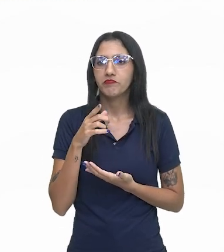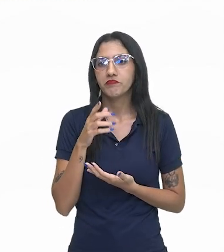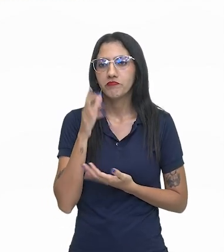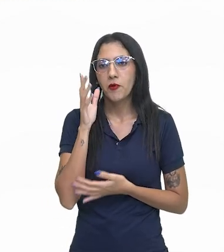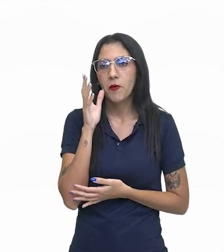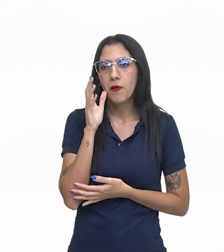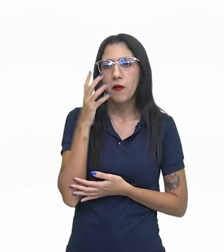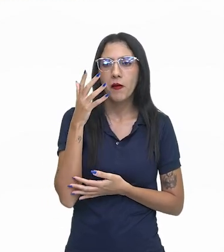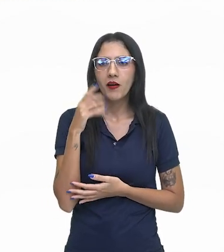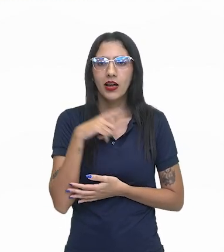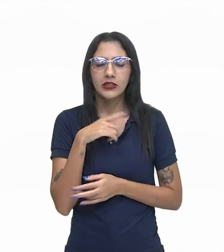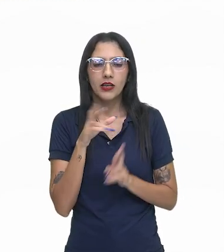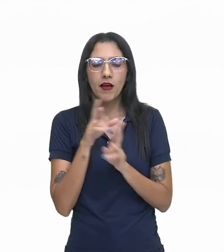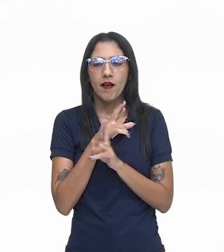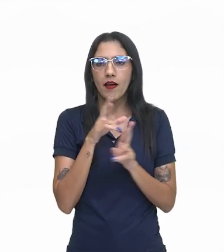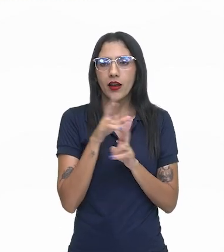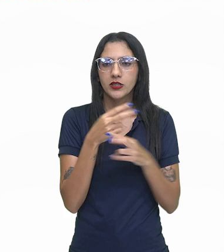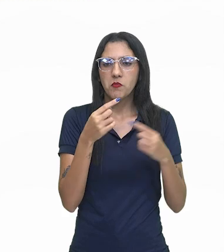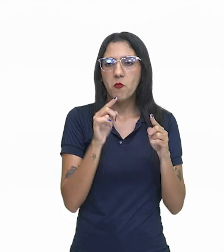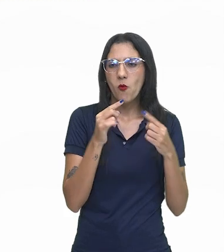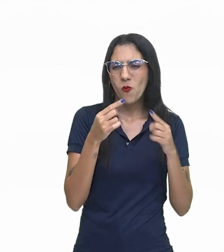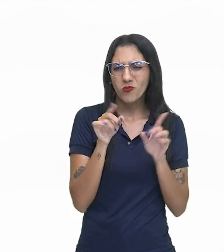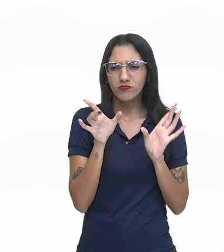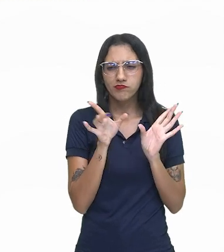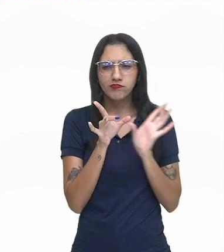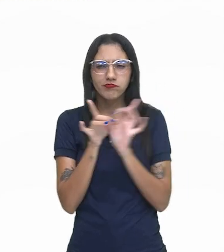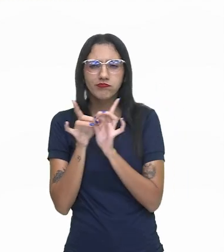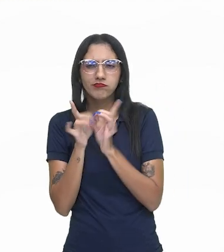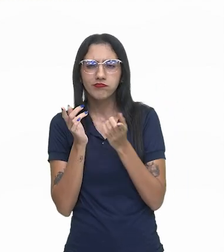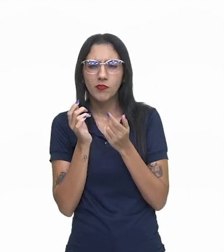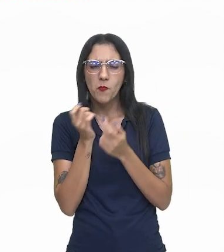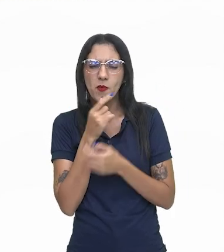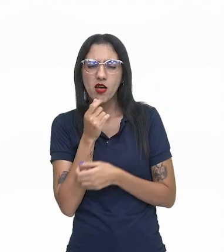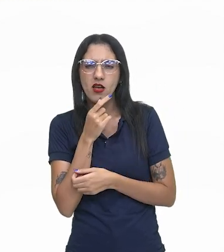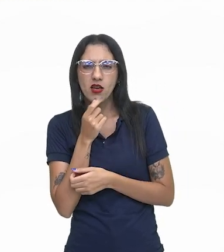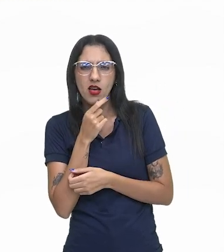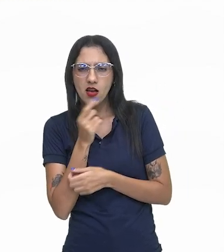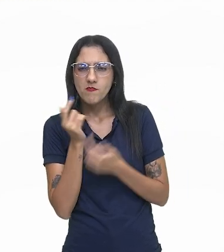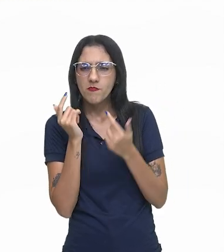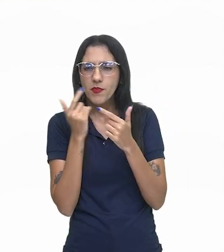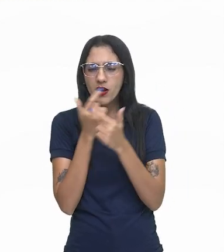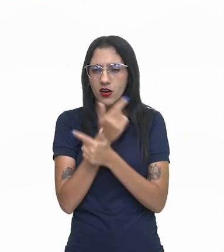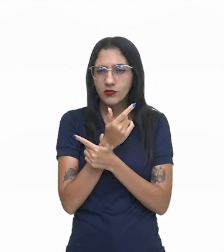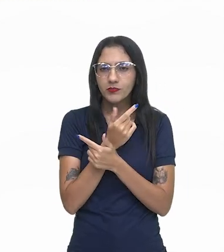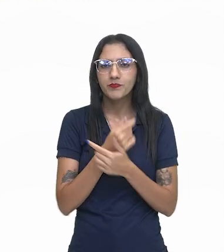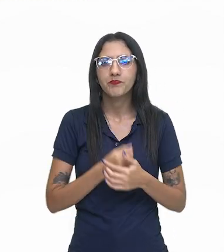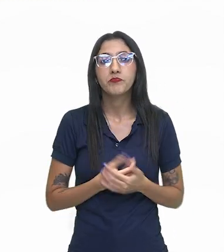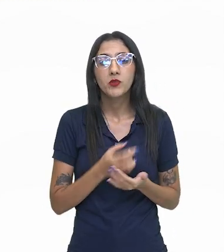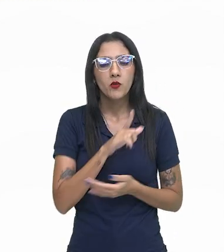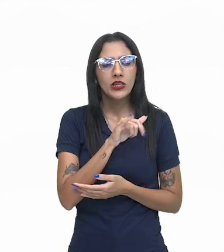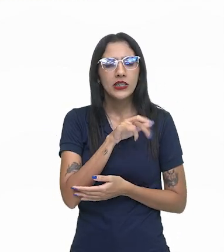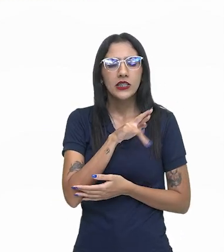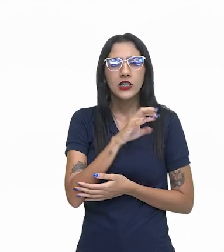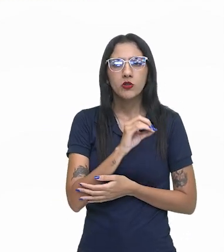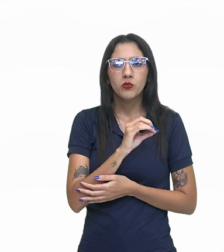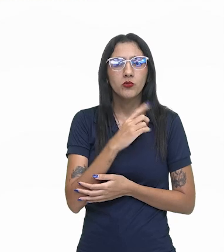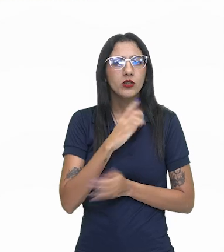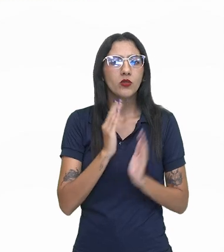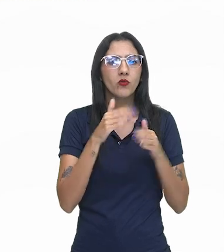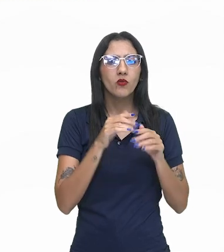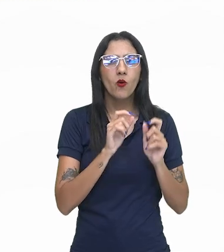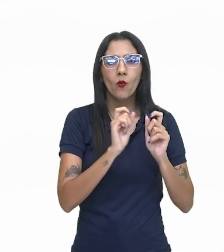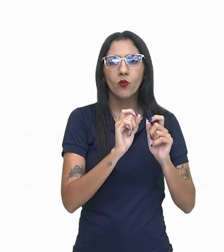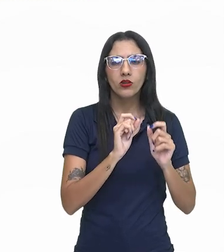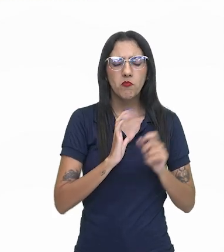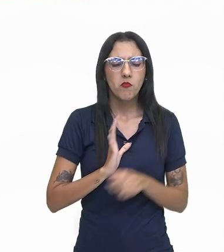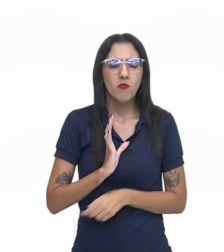esse lírico e satírico nesta produção, O lírico estava voltado para